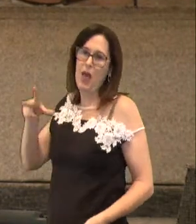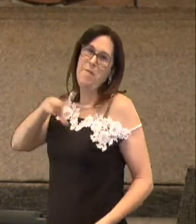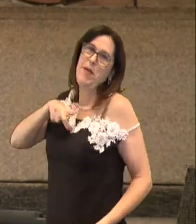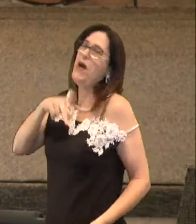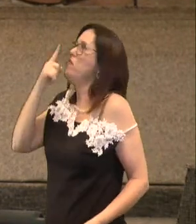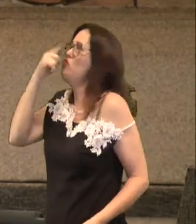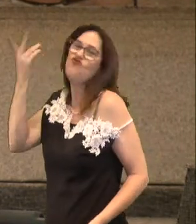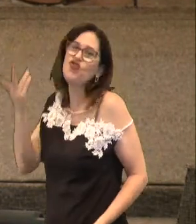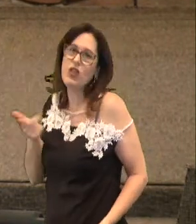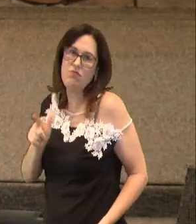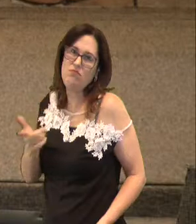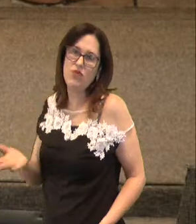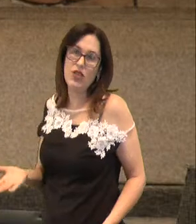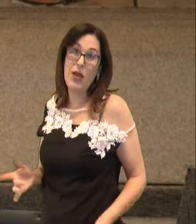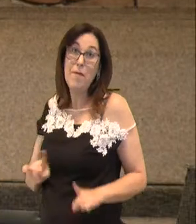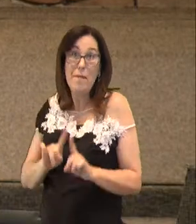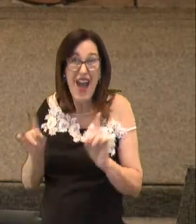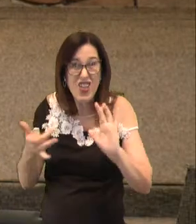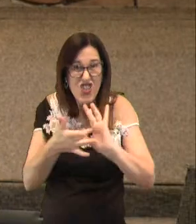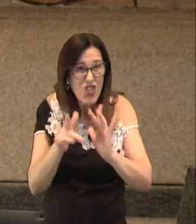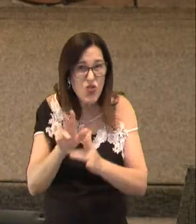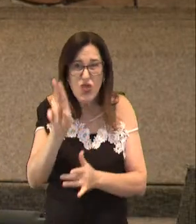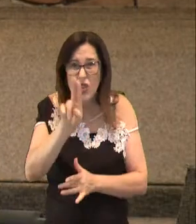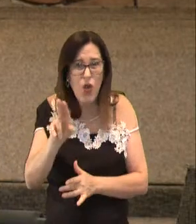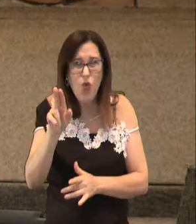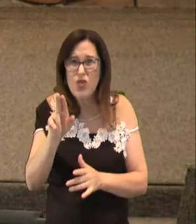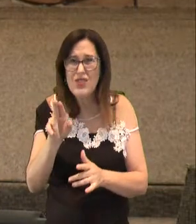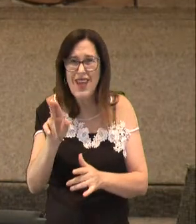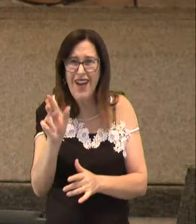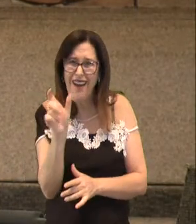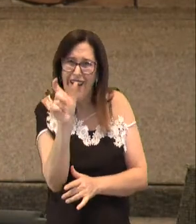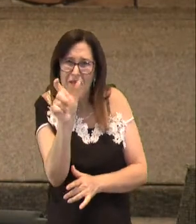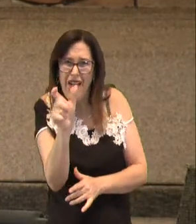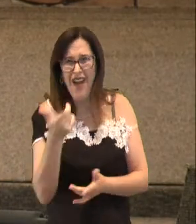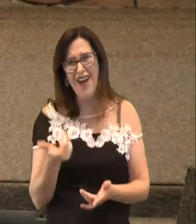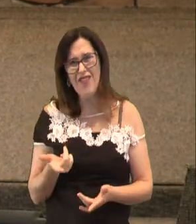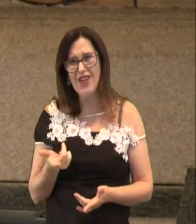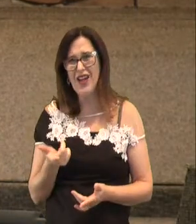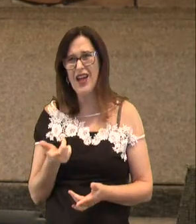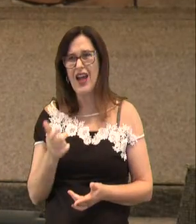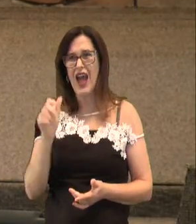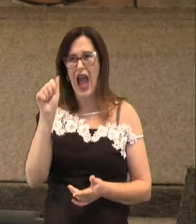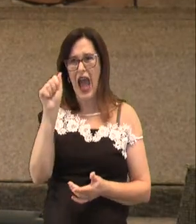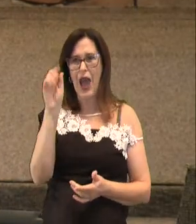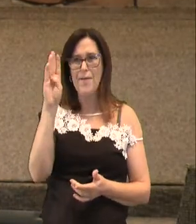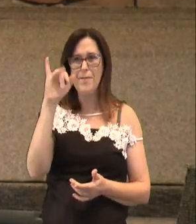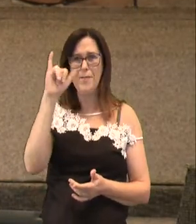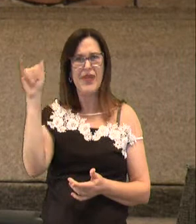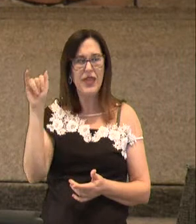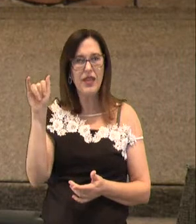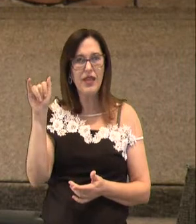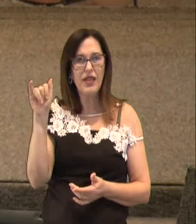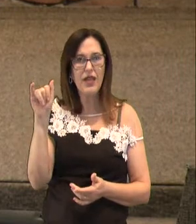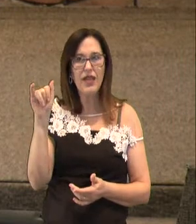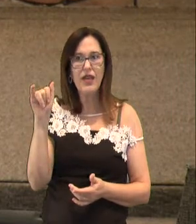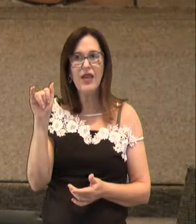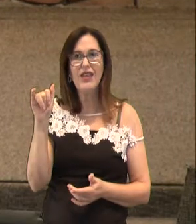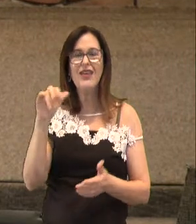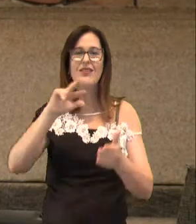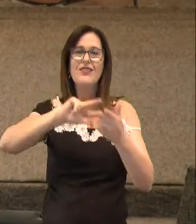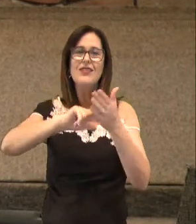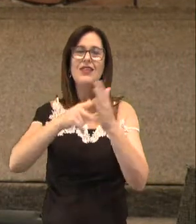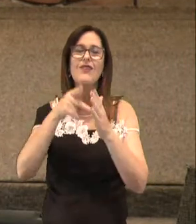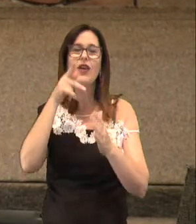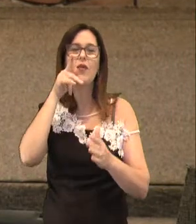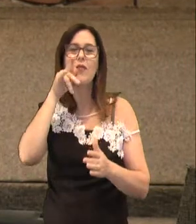Mas Jesus não utiliza a palavra Abi, que no hebraico significa Pai, nas suas orações.